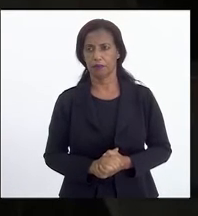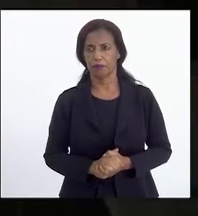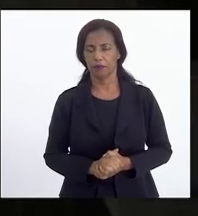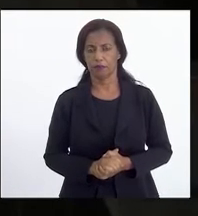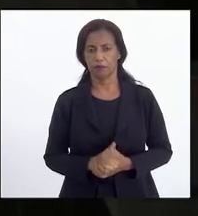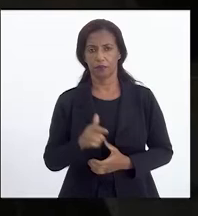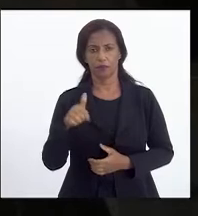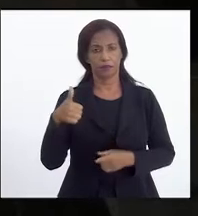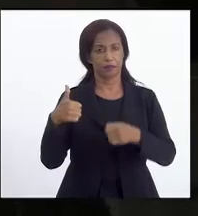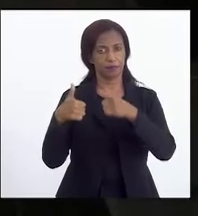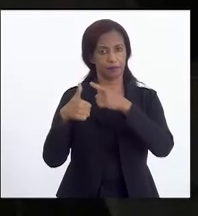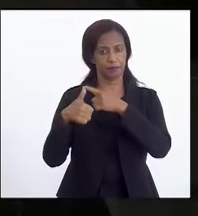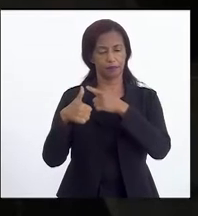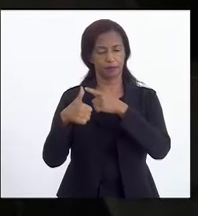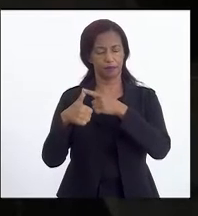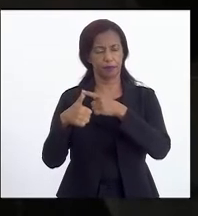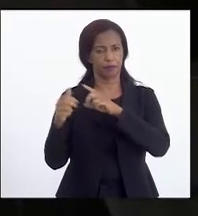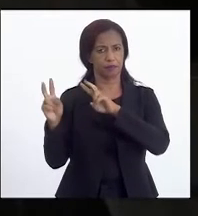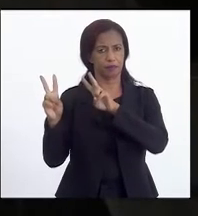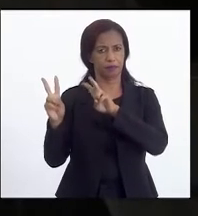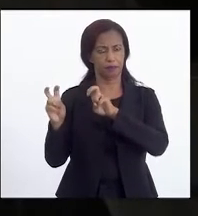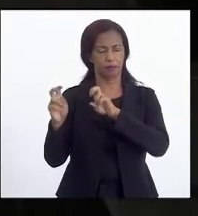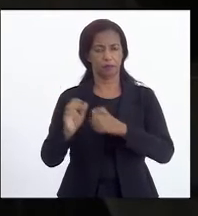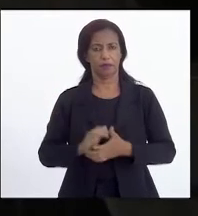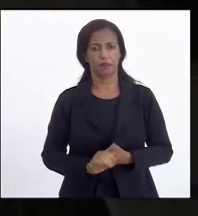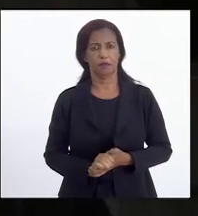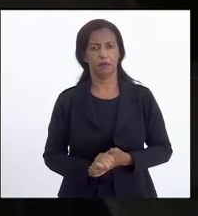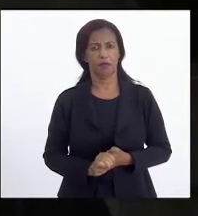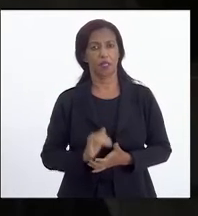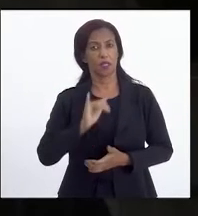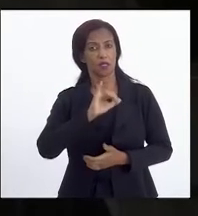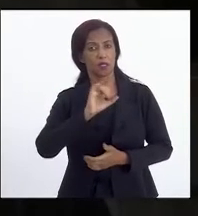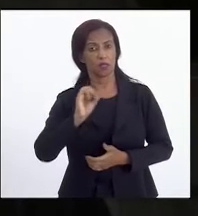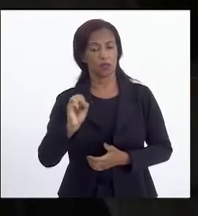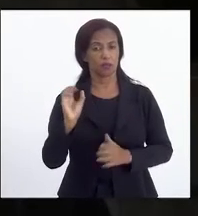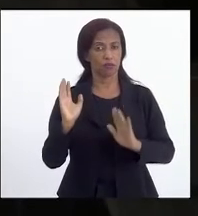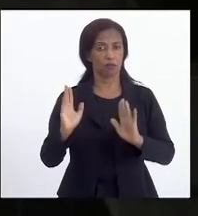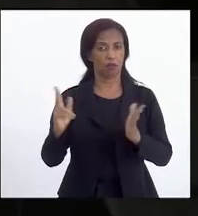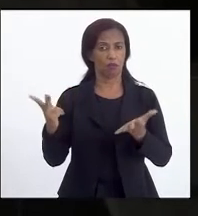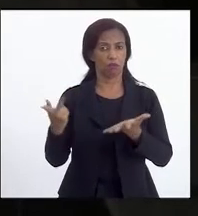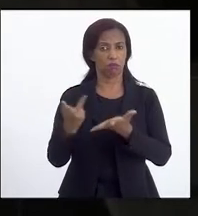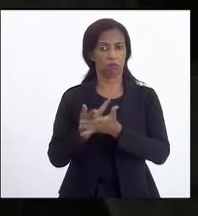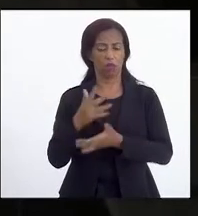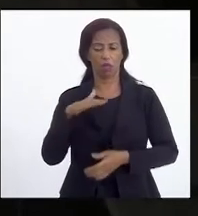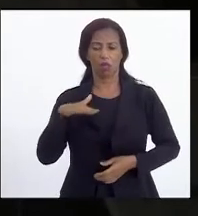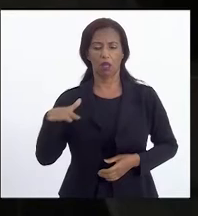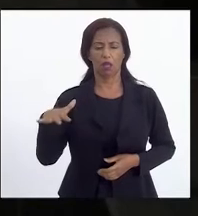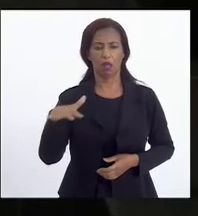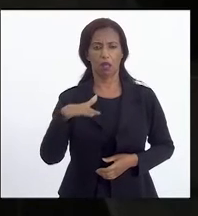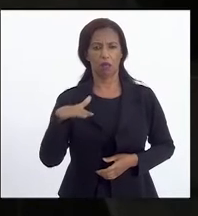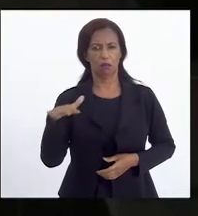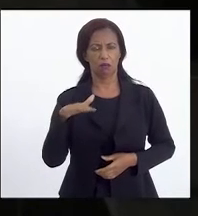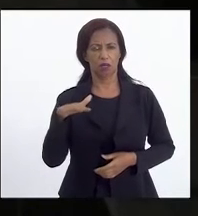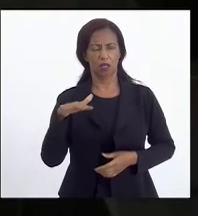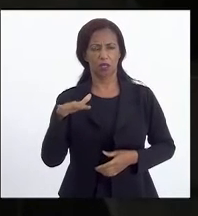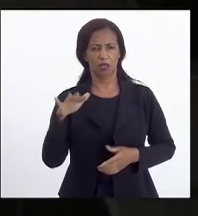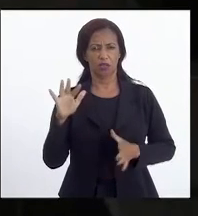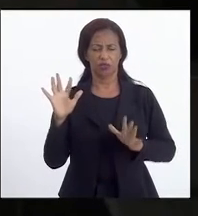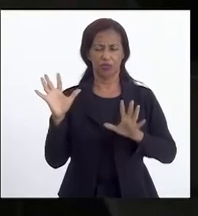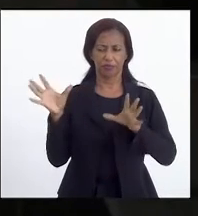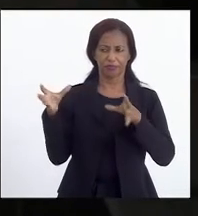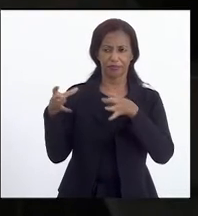e esta é a primeira questão se isso já acontece em ambiente fechado